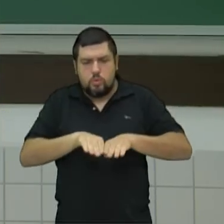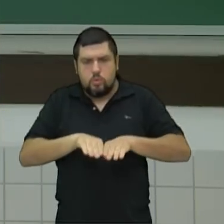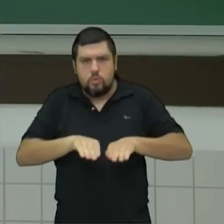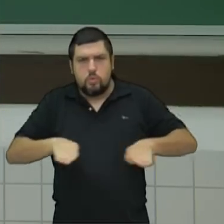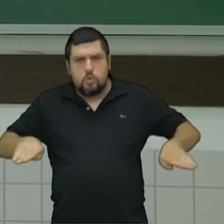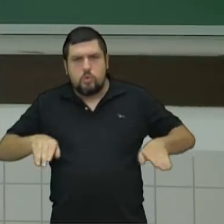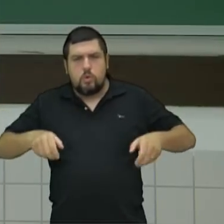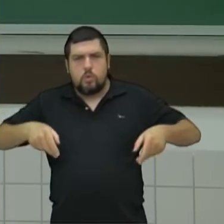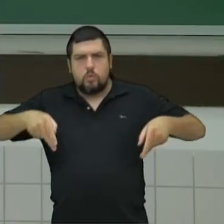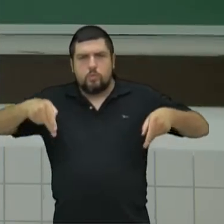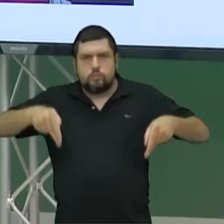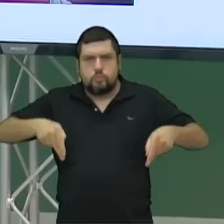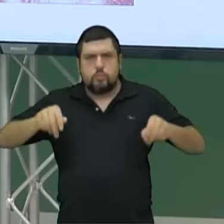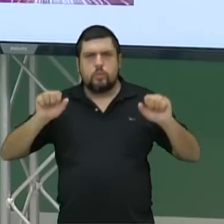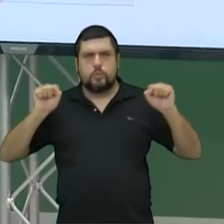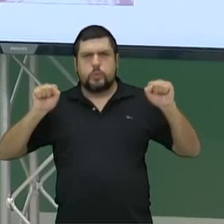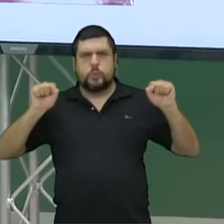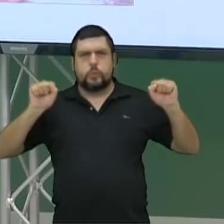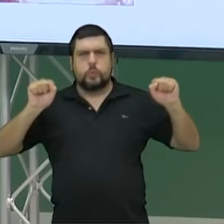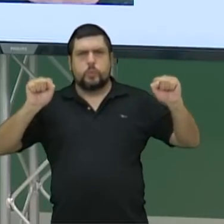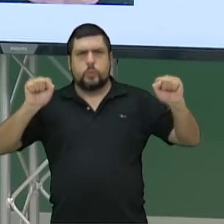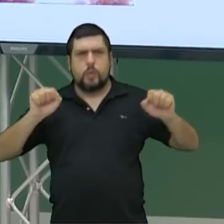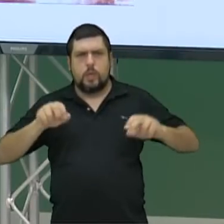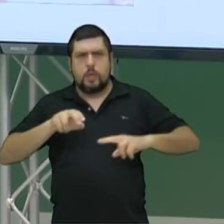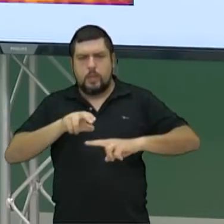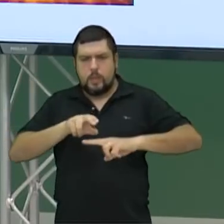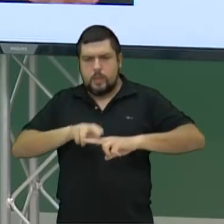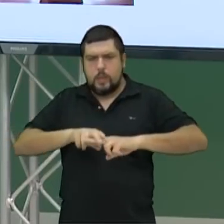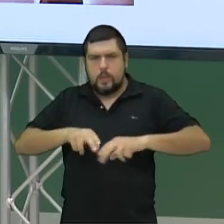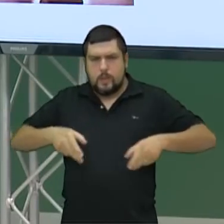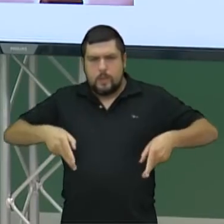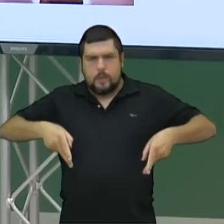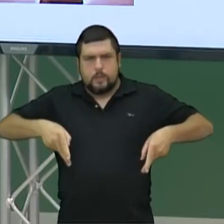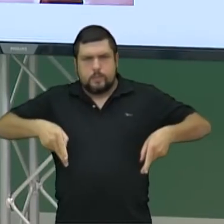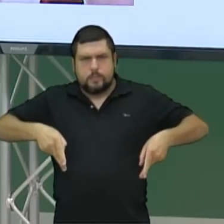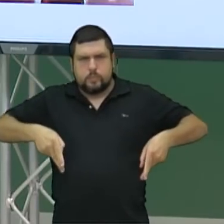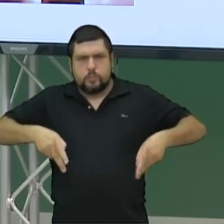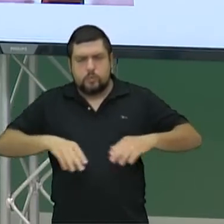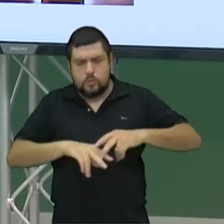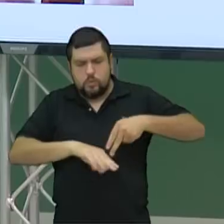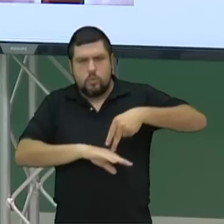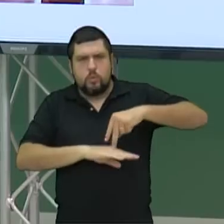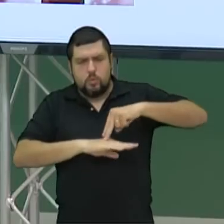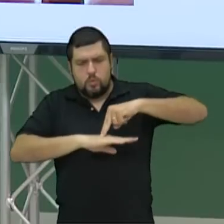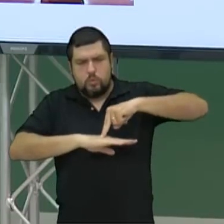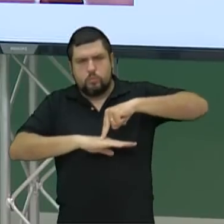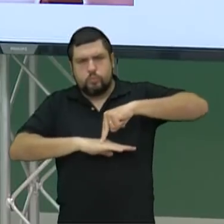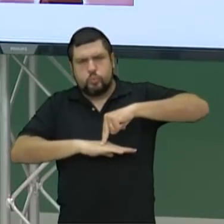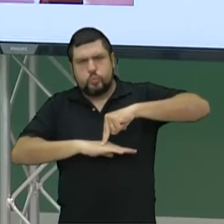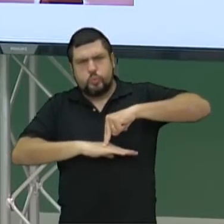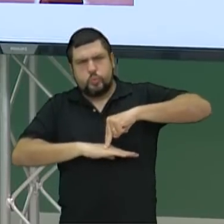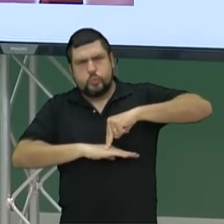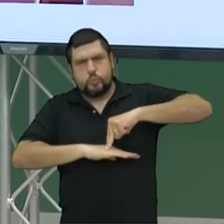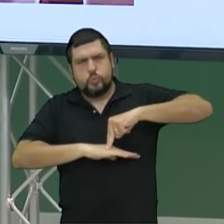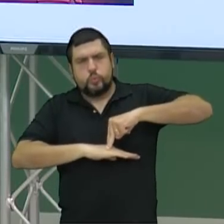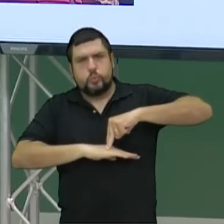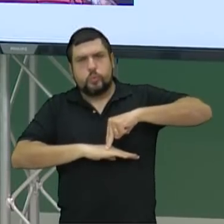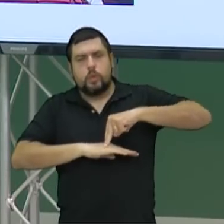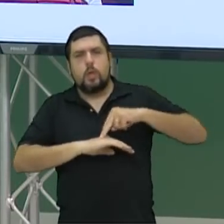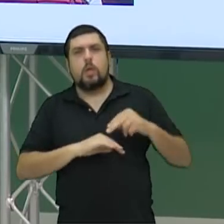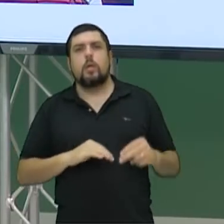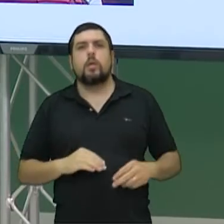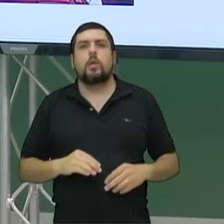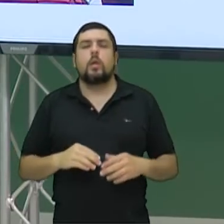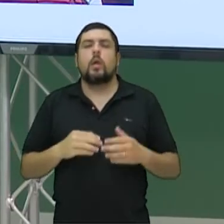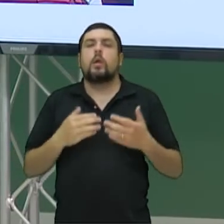caso aqui, suportado pela questão dos aparelhos e tudo mais, né? Caso tenha um banquinho, aquela coisa toda, certo?